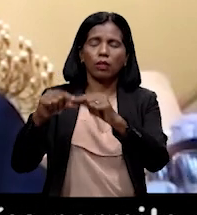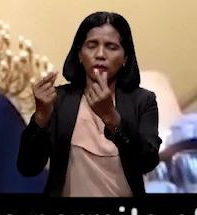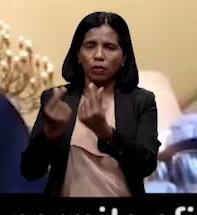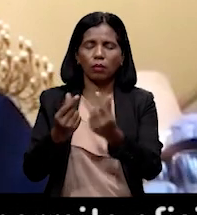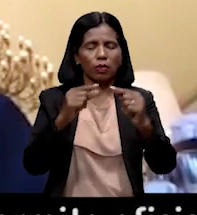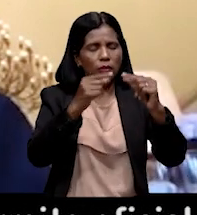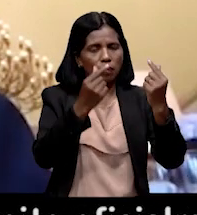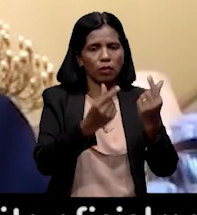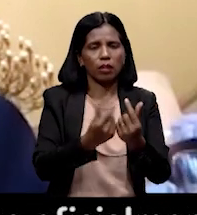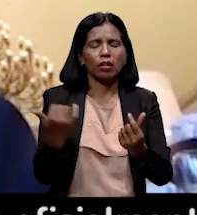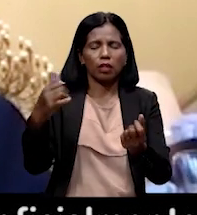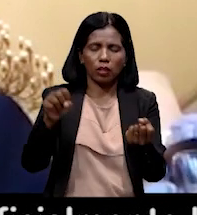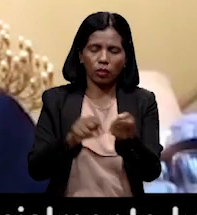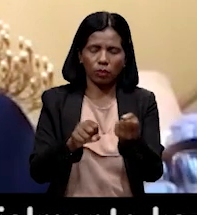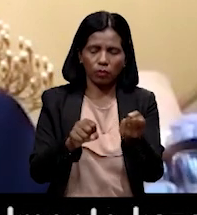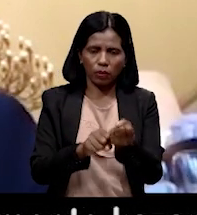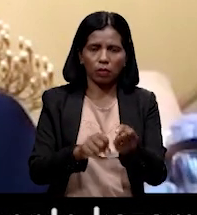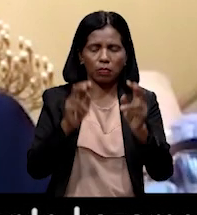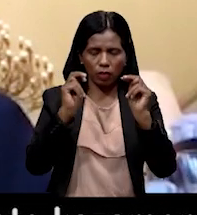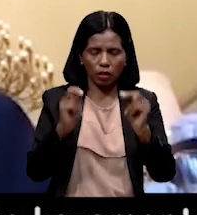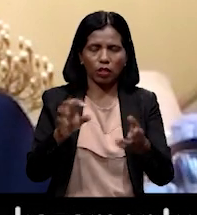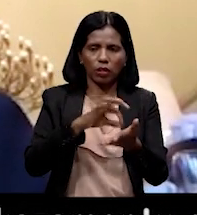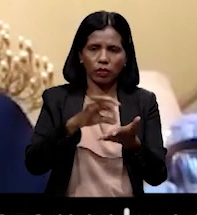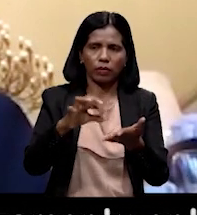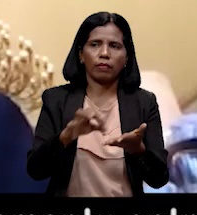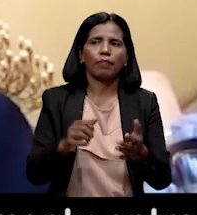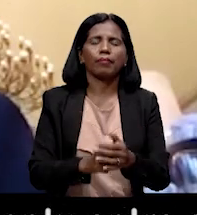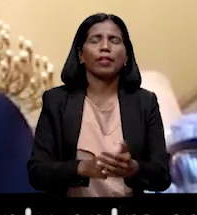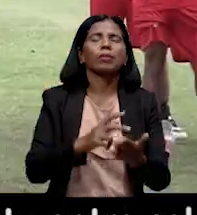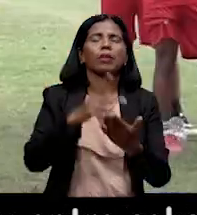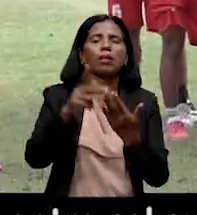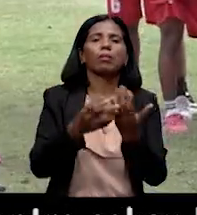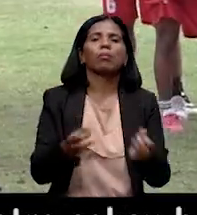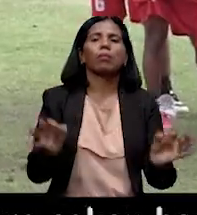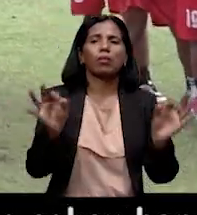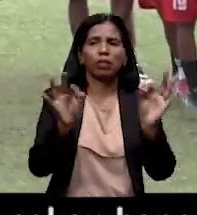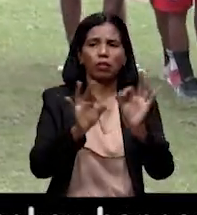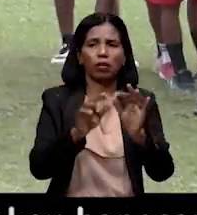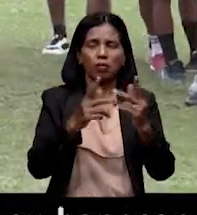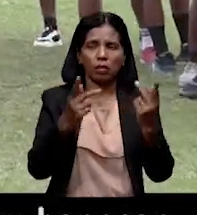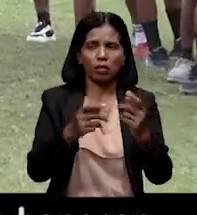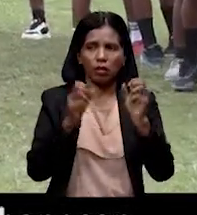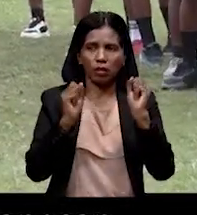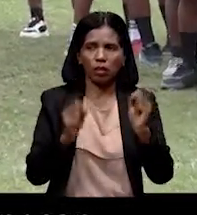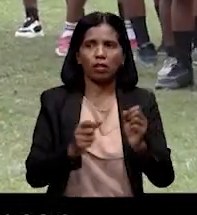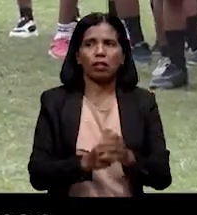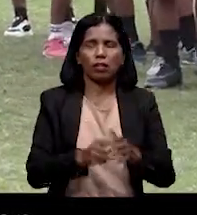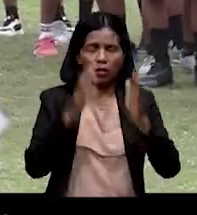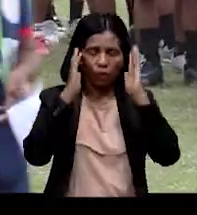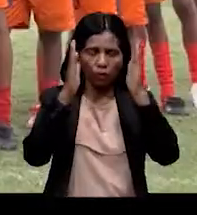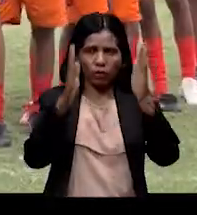sine kontribusamo ten ke sura. Tuir Kalwadi programa ne be importante ma kompetisan ten ke lau no tau tensan ba futebolista